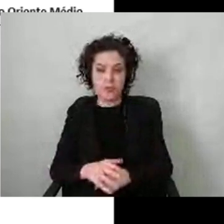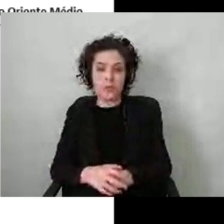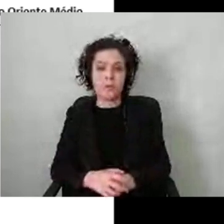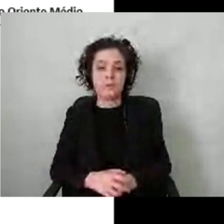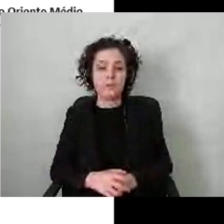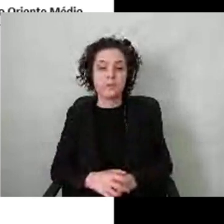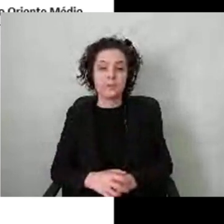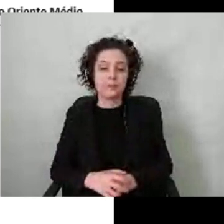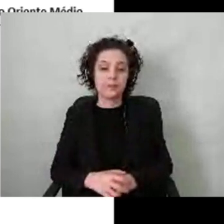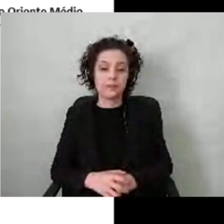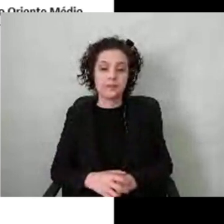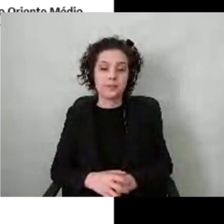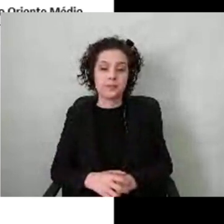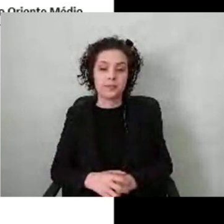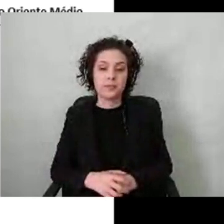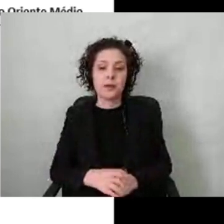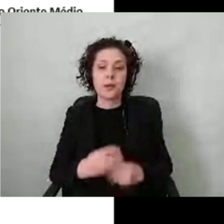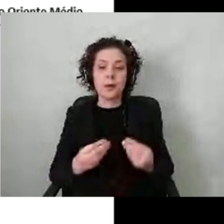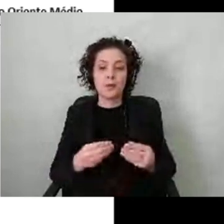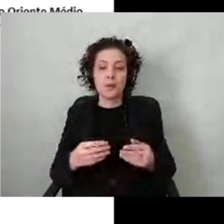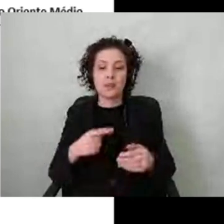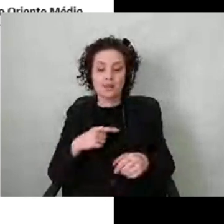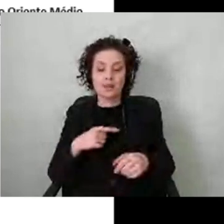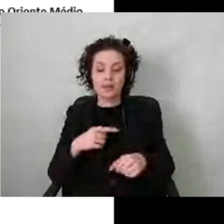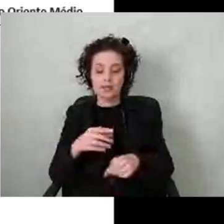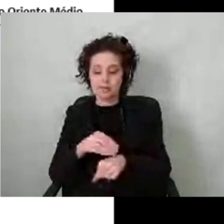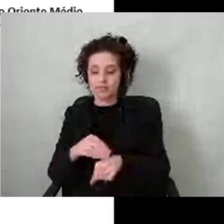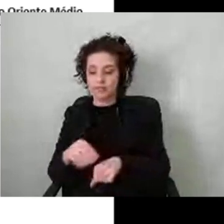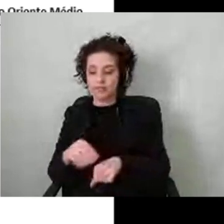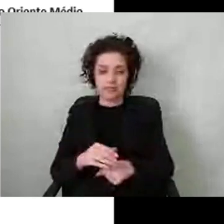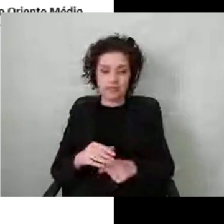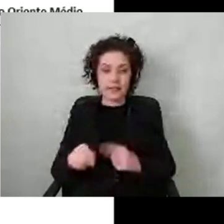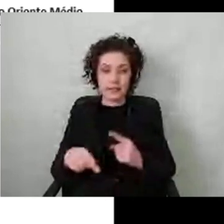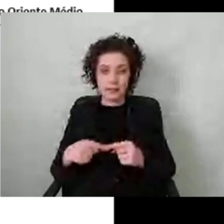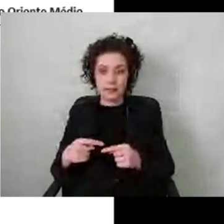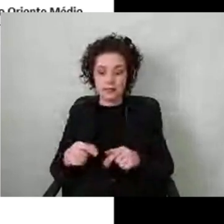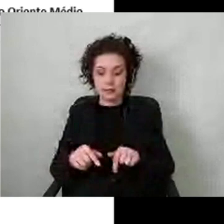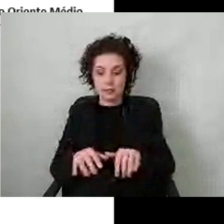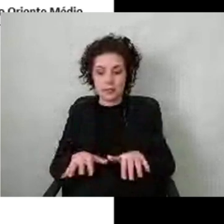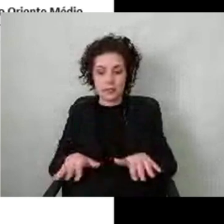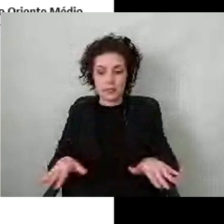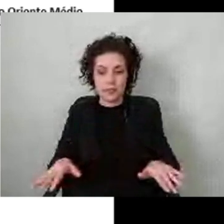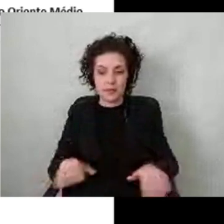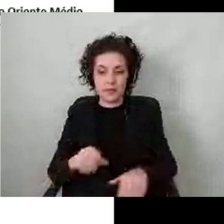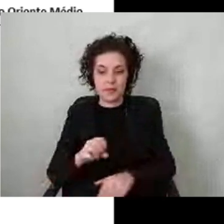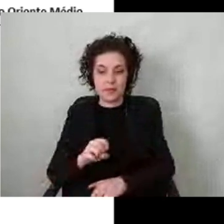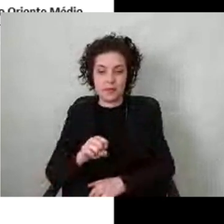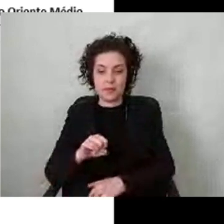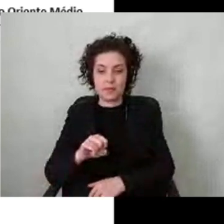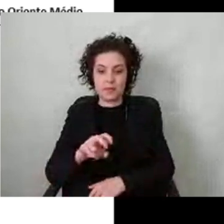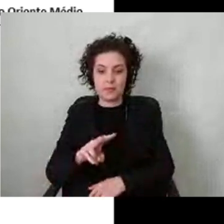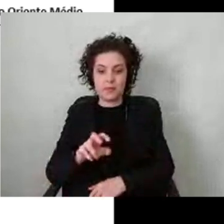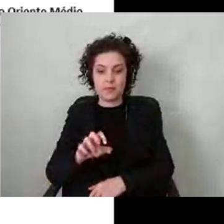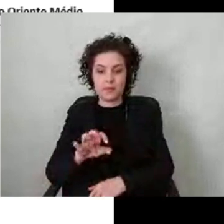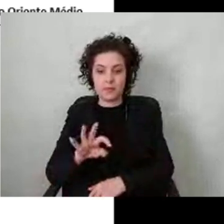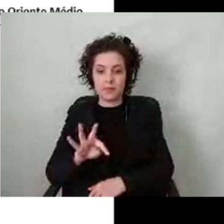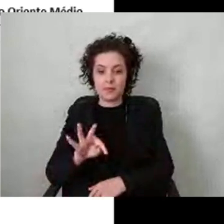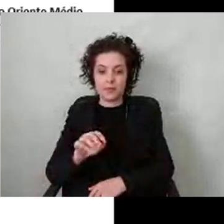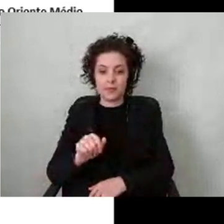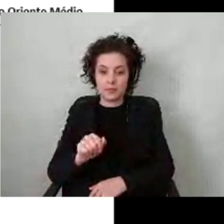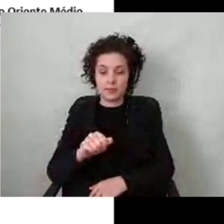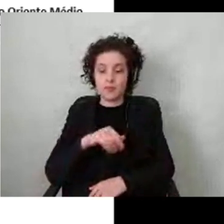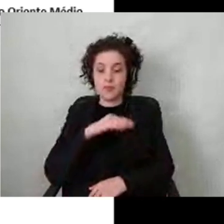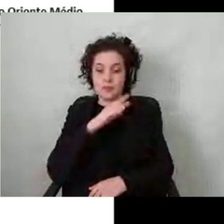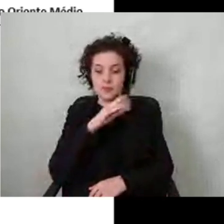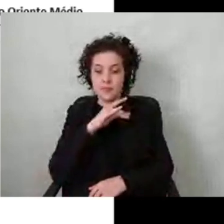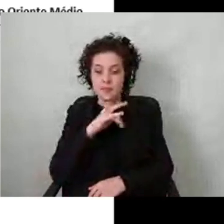por um hospedeiro intermediário chamado de civeta, é um felino chamado de civeta. Então, essa história ficou muito